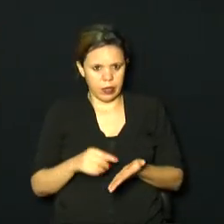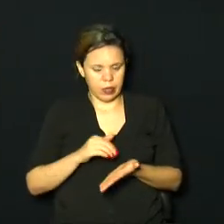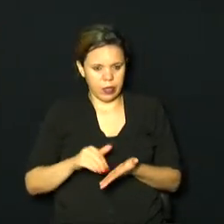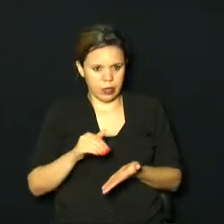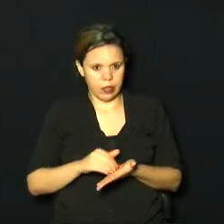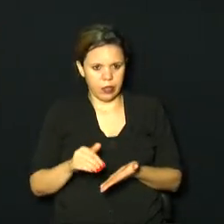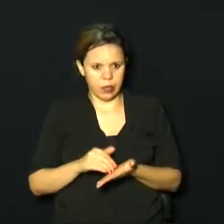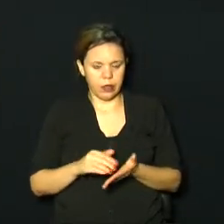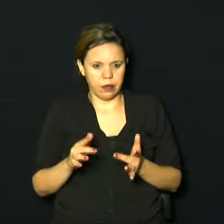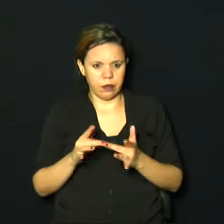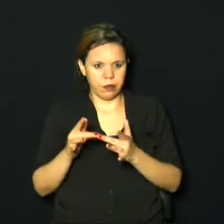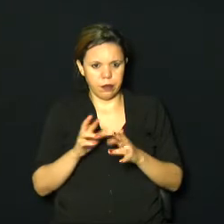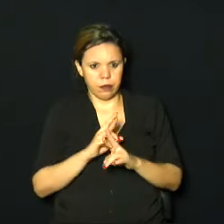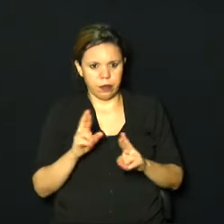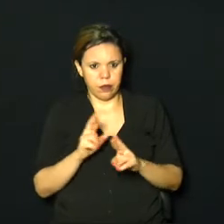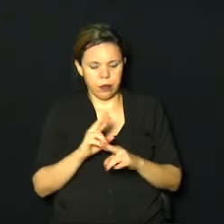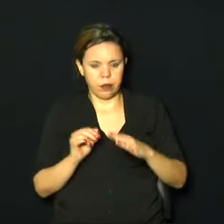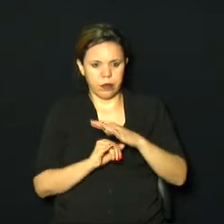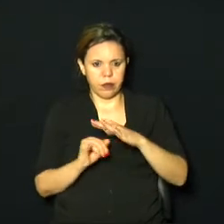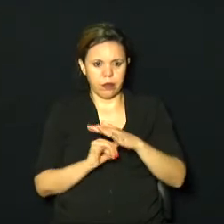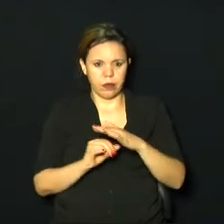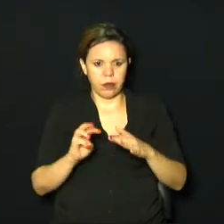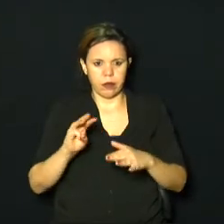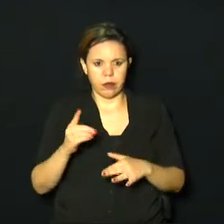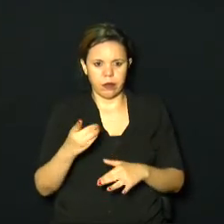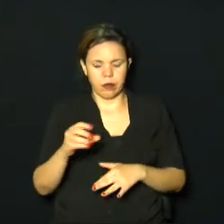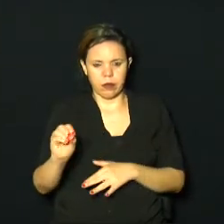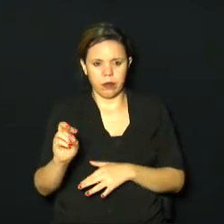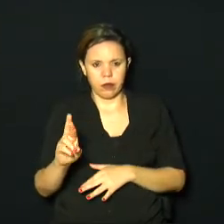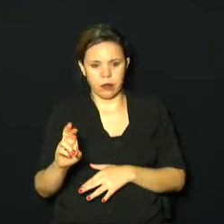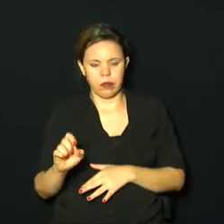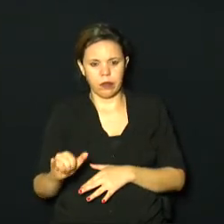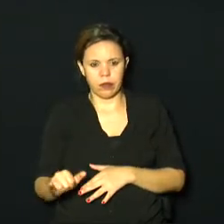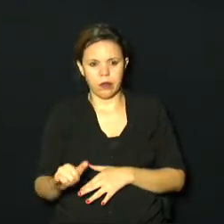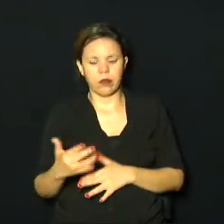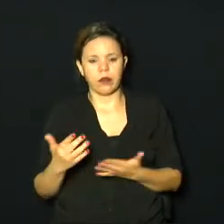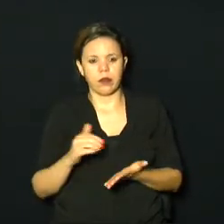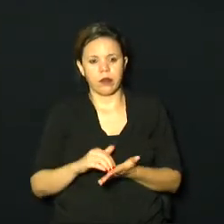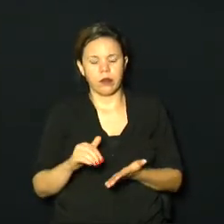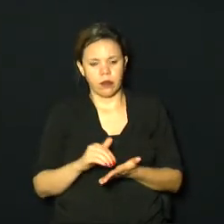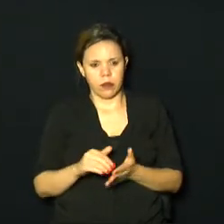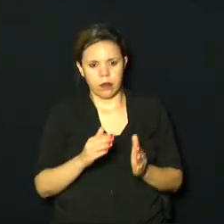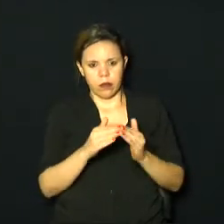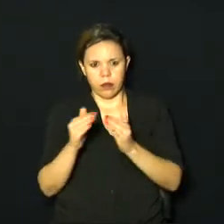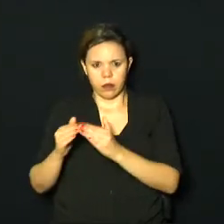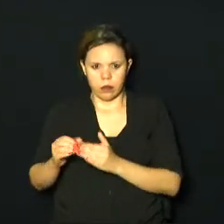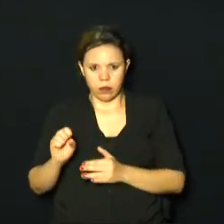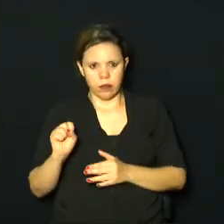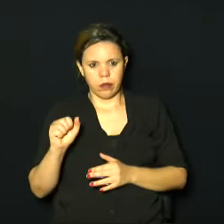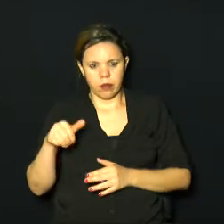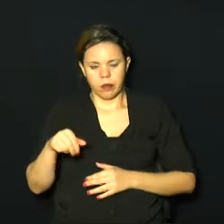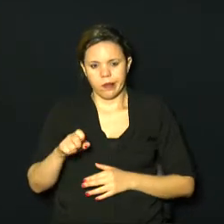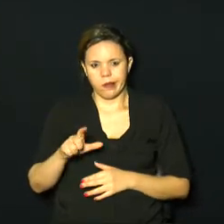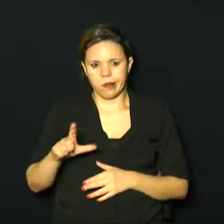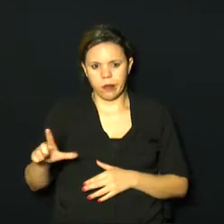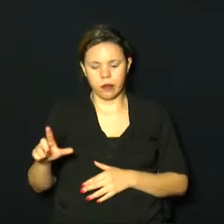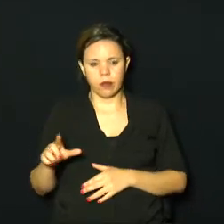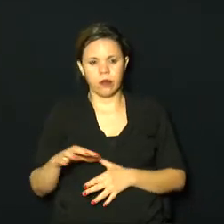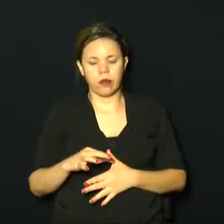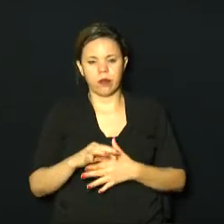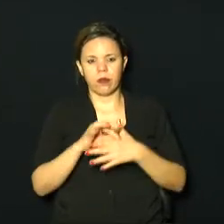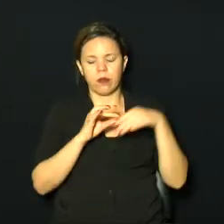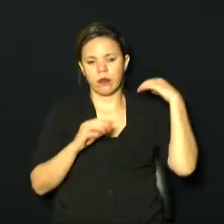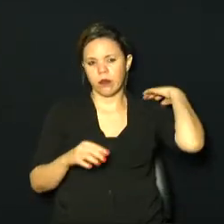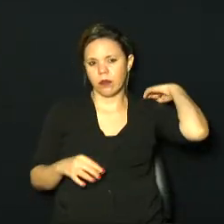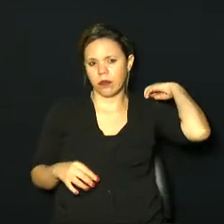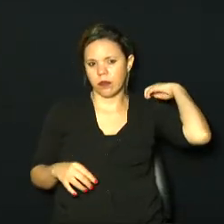de Relações Institucional, Vanderlei Almeida, o secretário de Habitação, Samuel Rocílio, a lideranças da